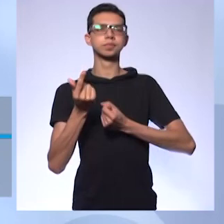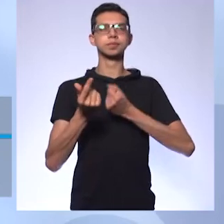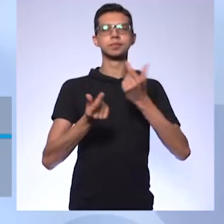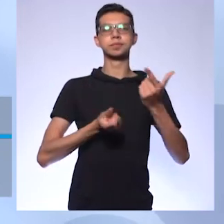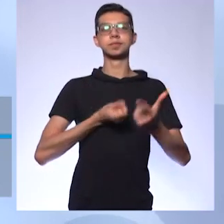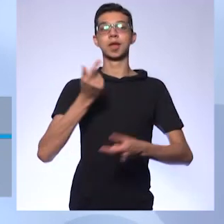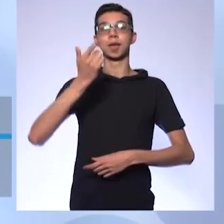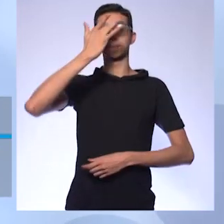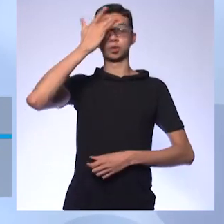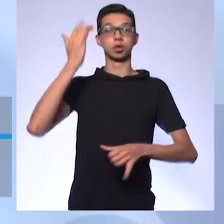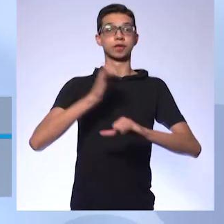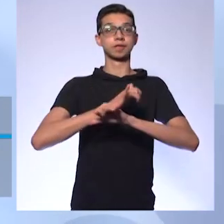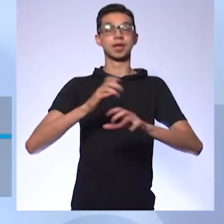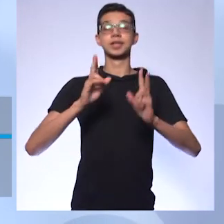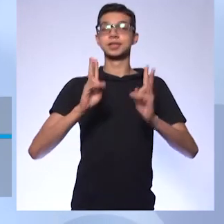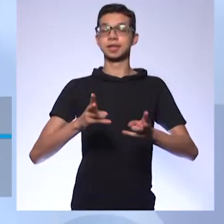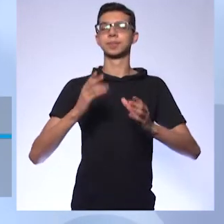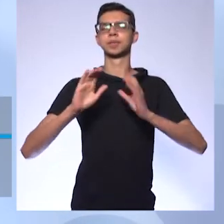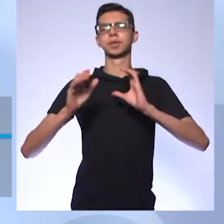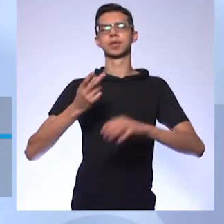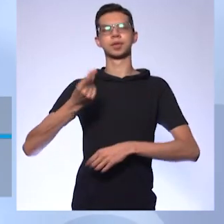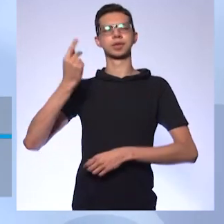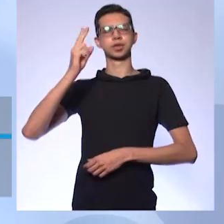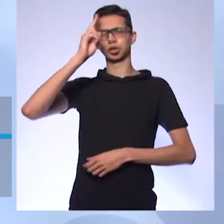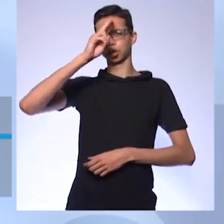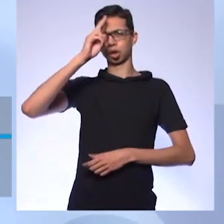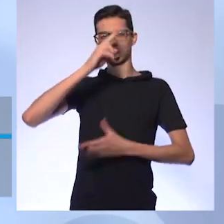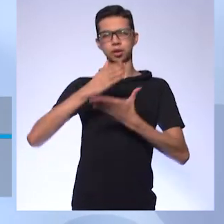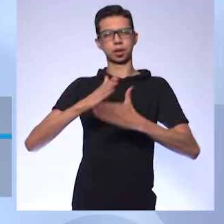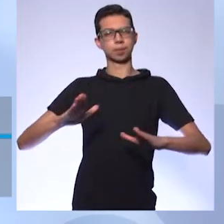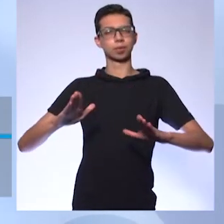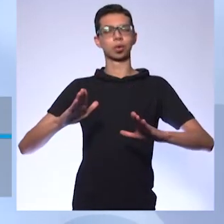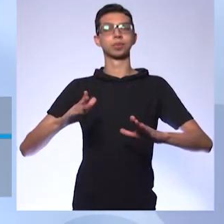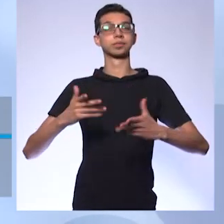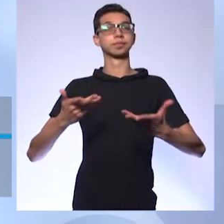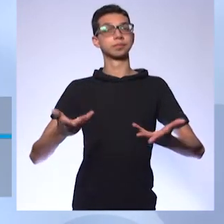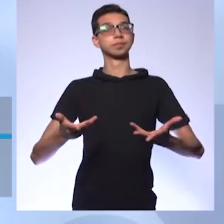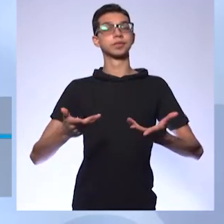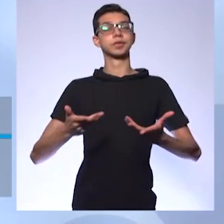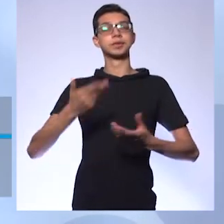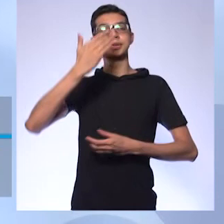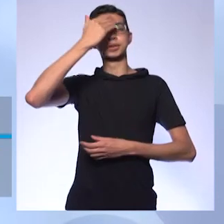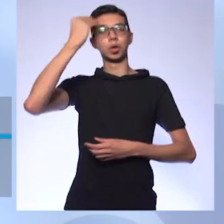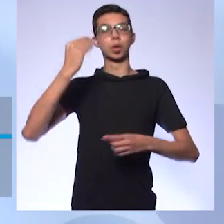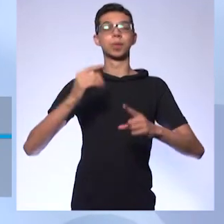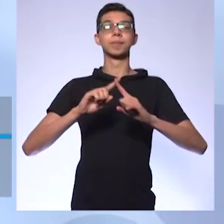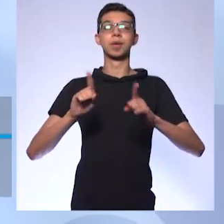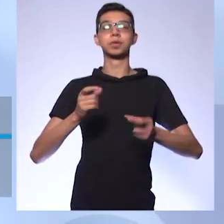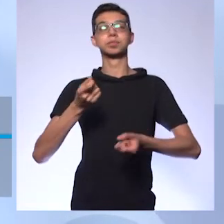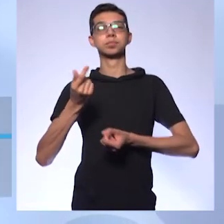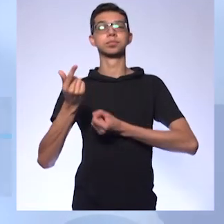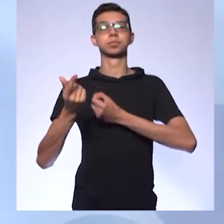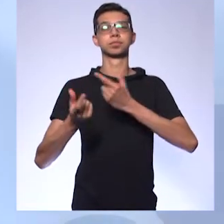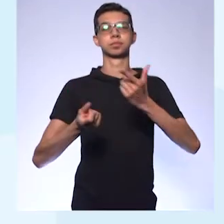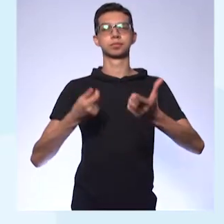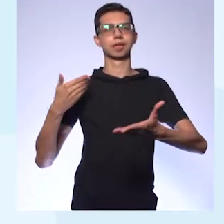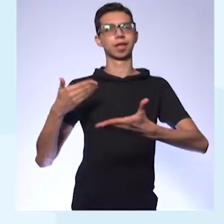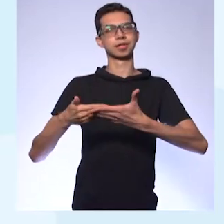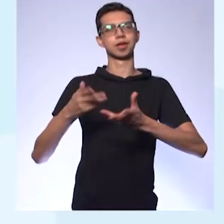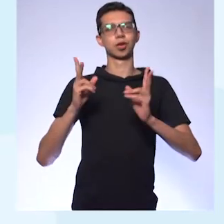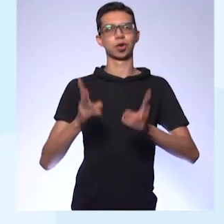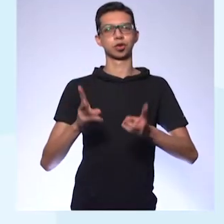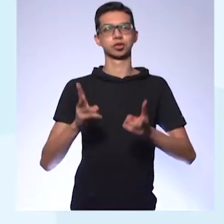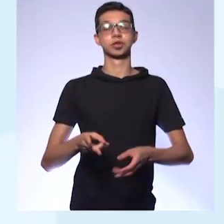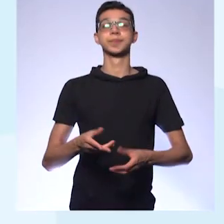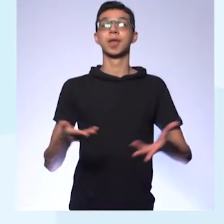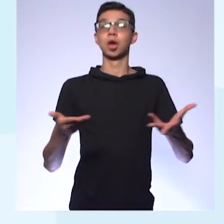coloca. Muitas cantigas se perderam na história, e é assim que acontece. Mas algumas ficaram até nós. E é isto. Na tela, próxima, verdadeiro ou